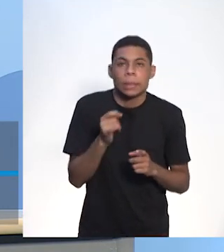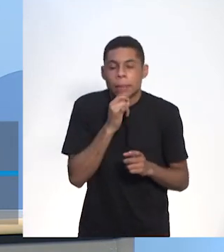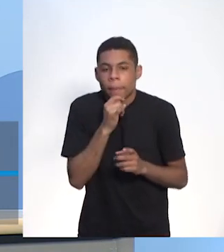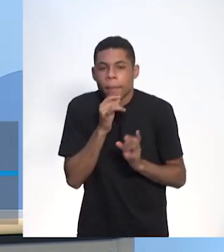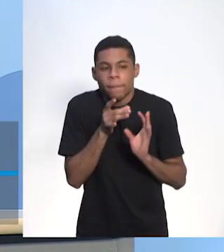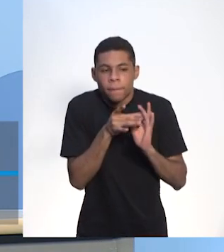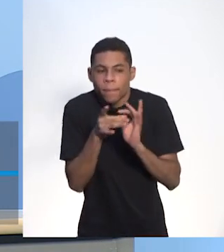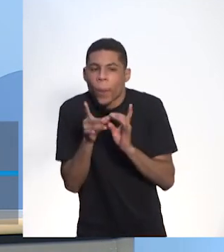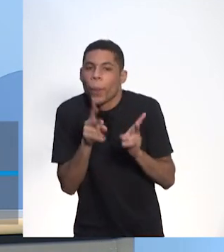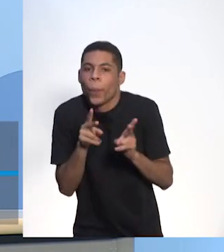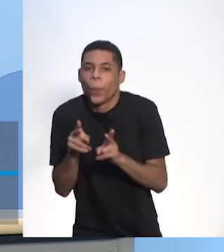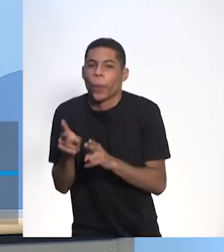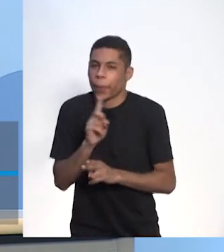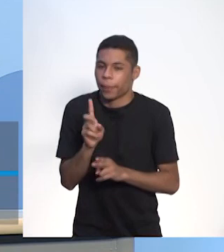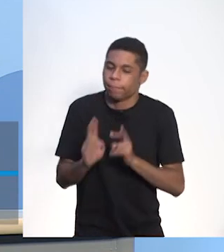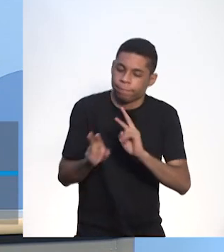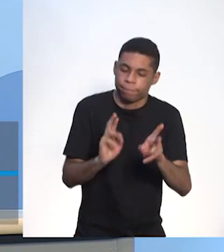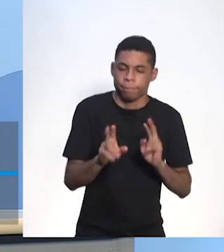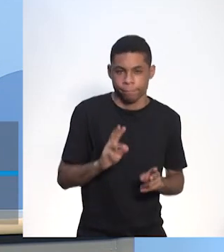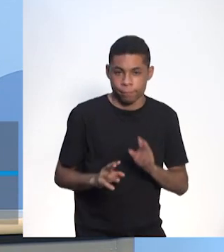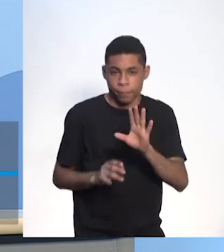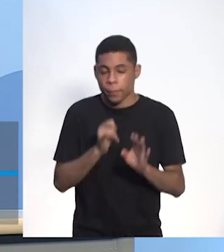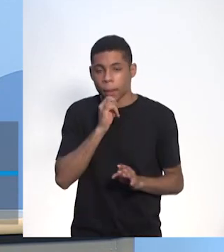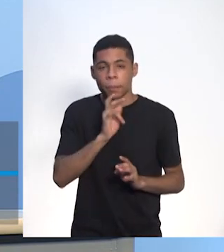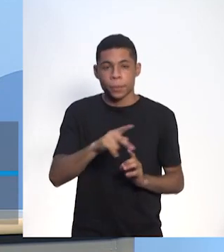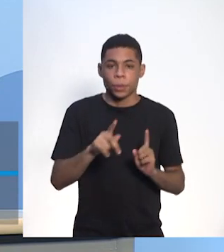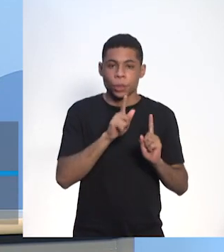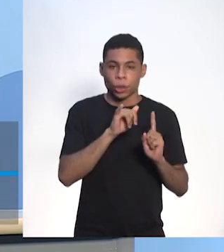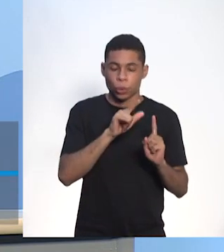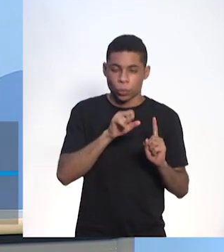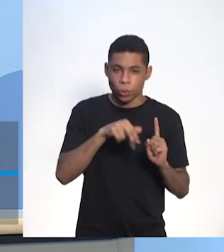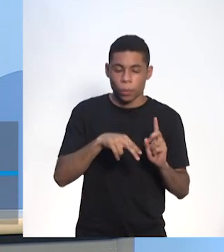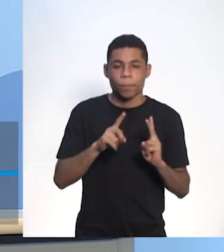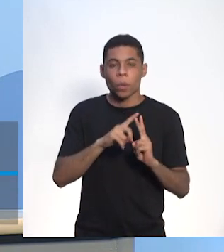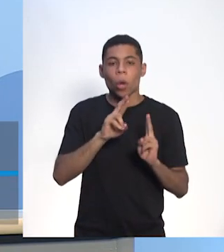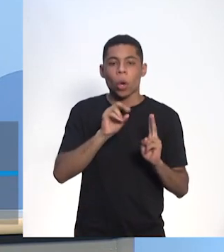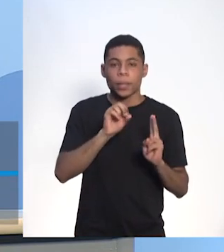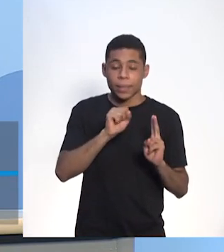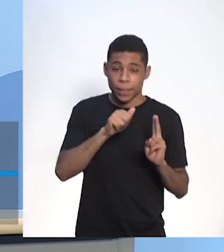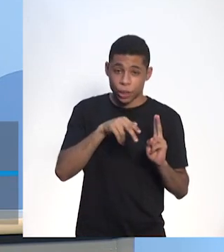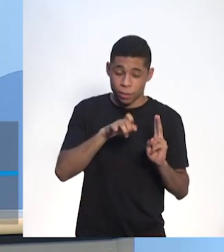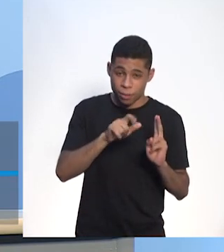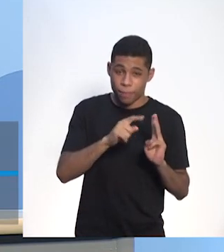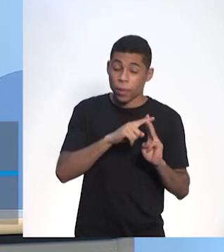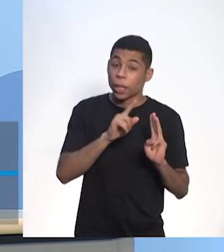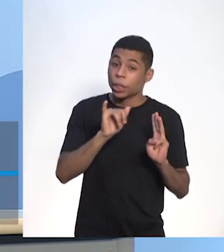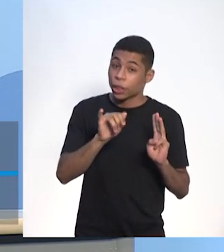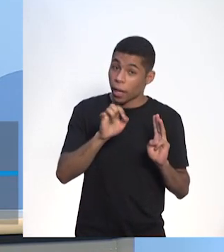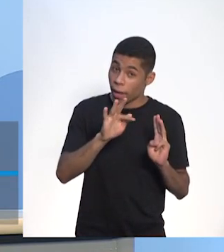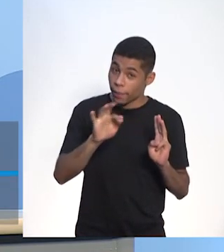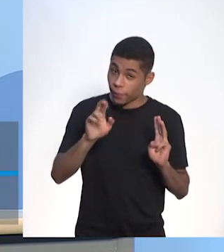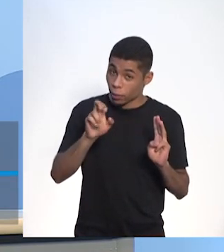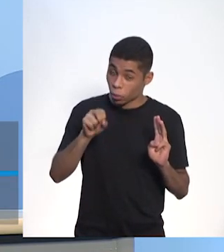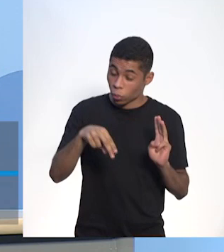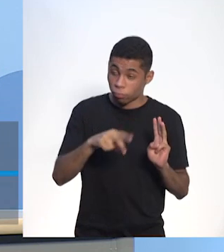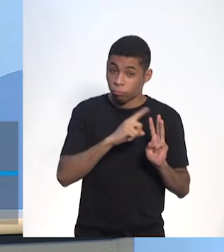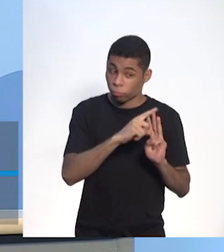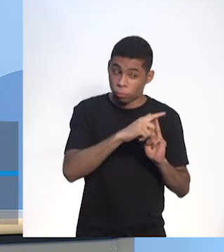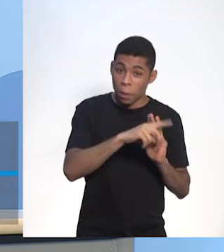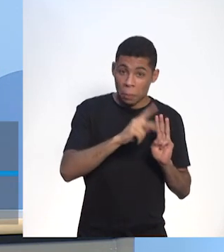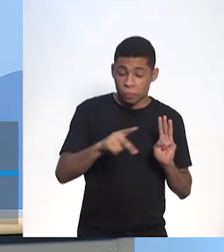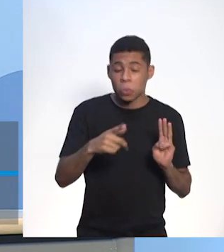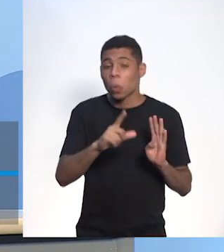unanimidade, tá? Então, por exemplo, os alunos do Pro Gilson, da Pro Rosângela, do Pro Jefferson, do